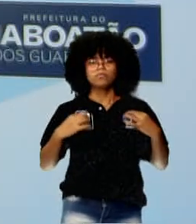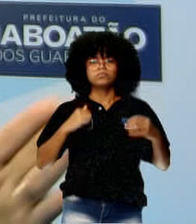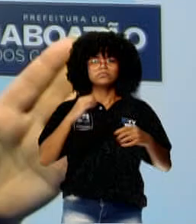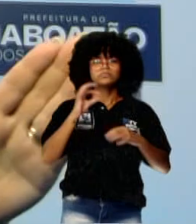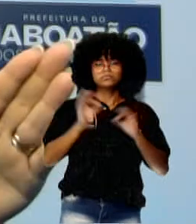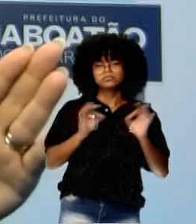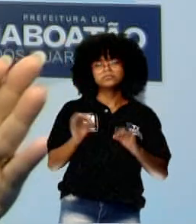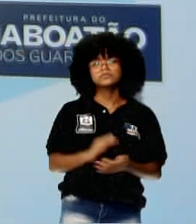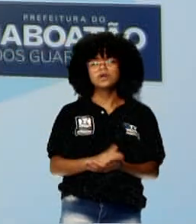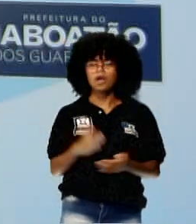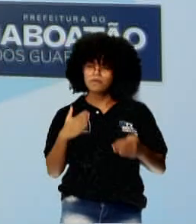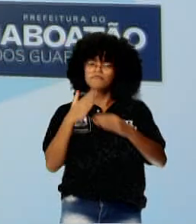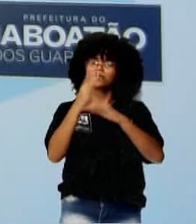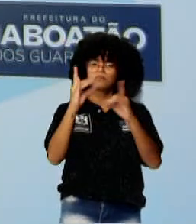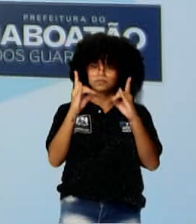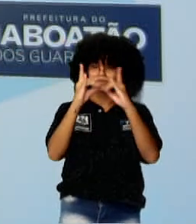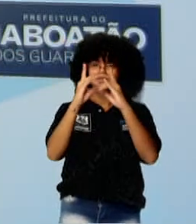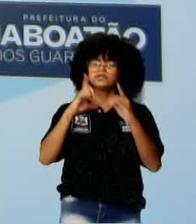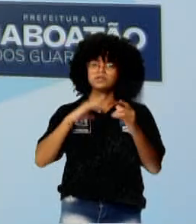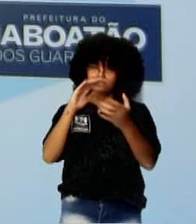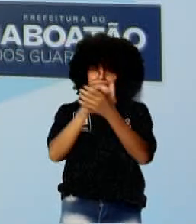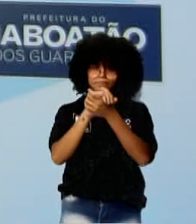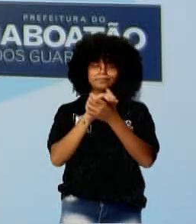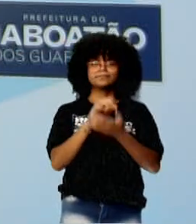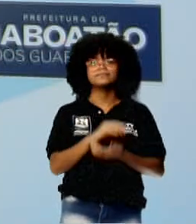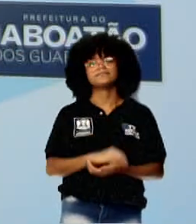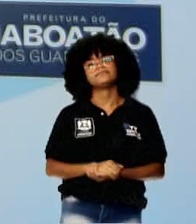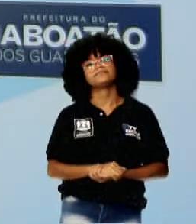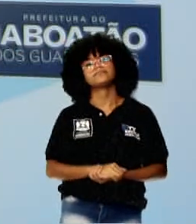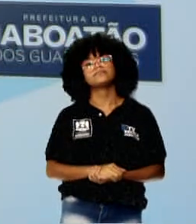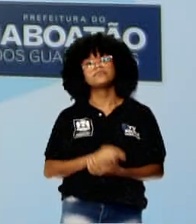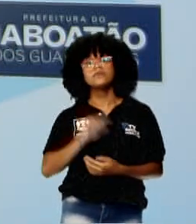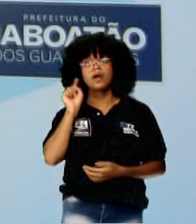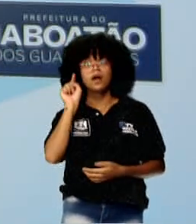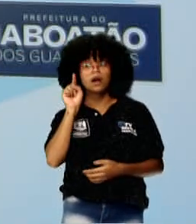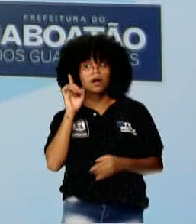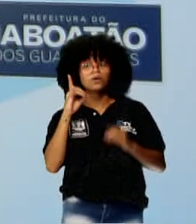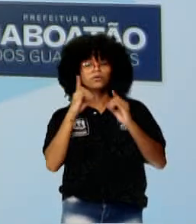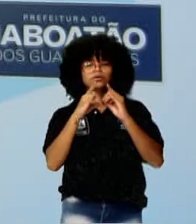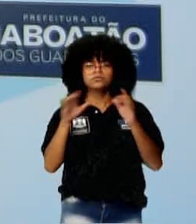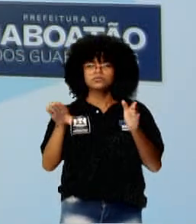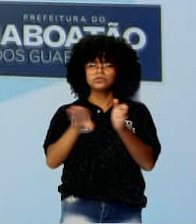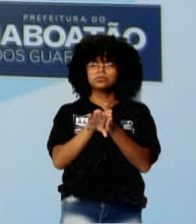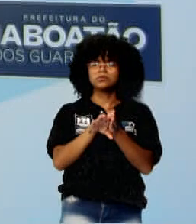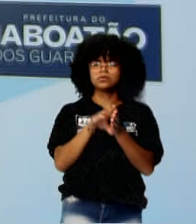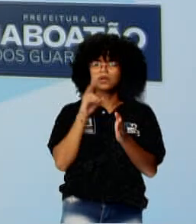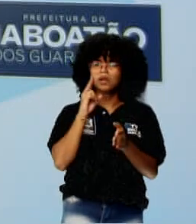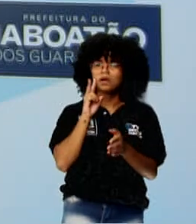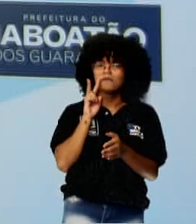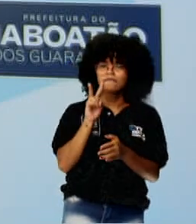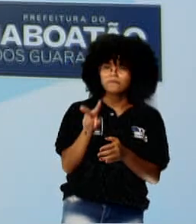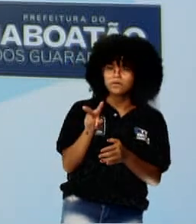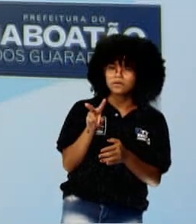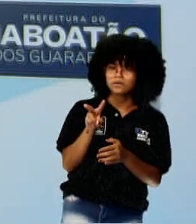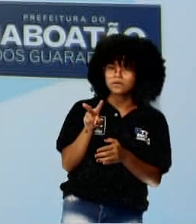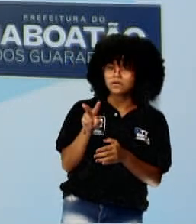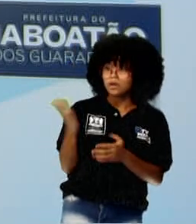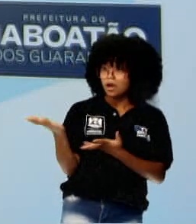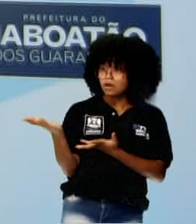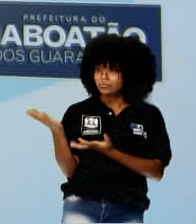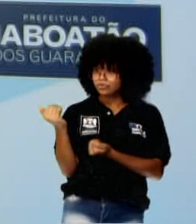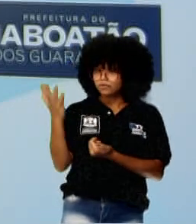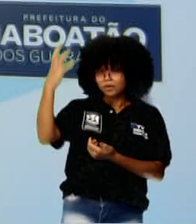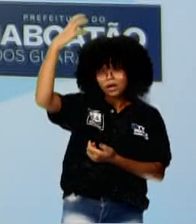e foi para o castelo onde estava acontecendo a festa de casamento. Lá, quando chegou, a rainha descobriu que a jovem